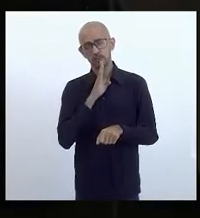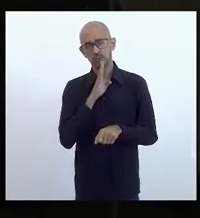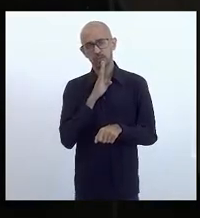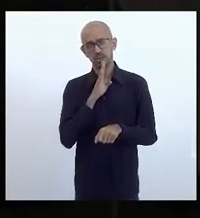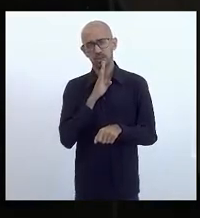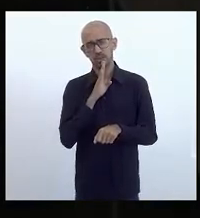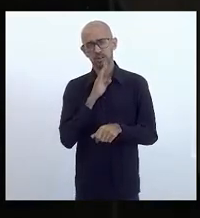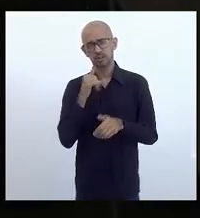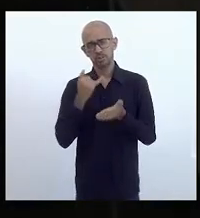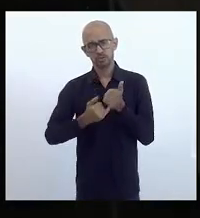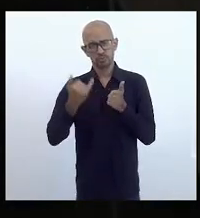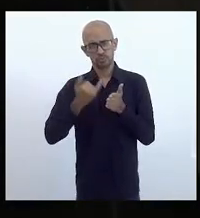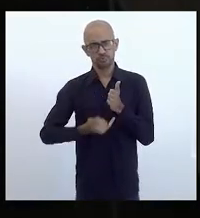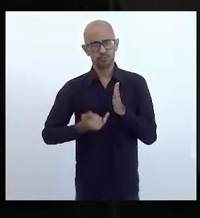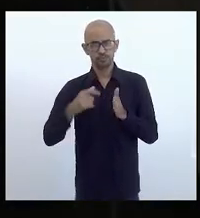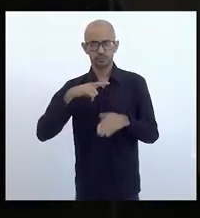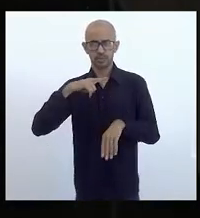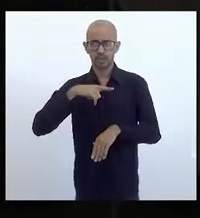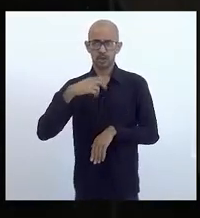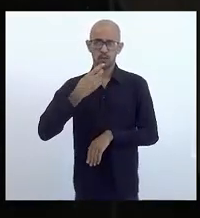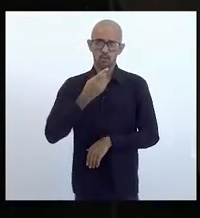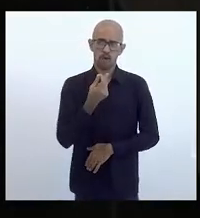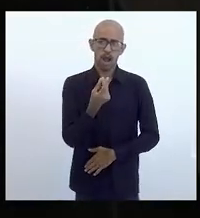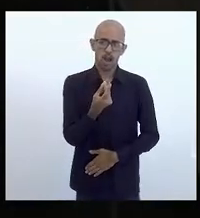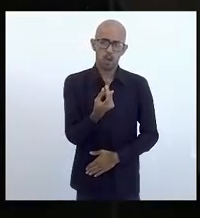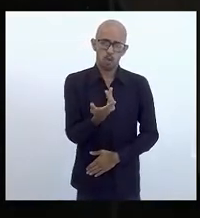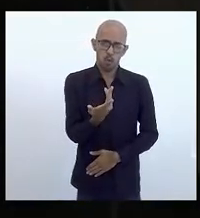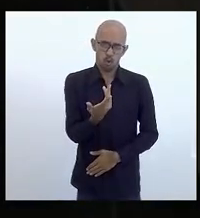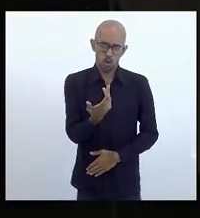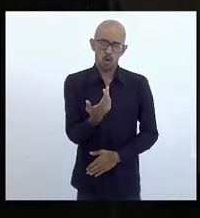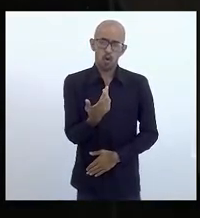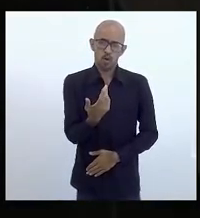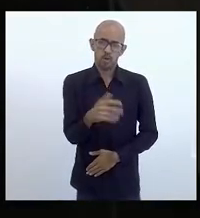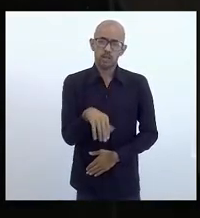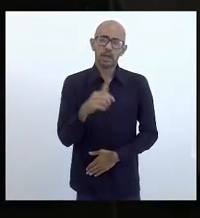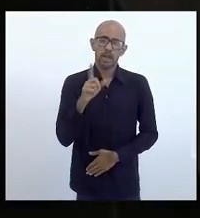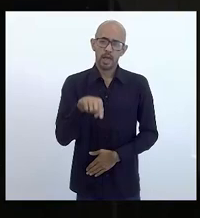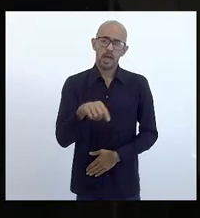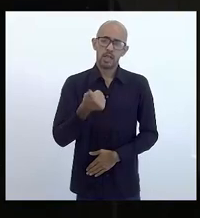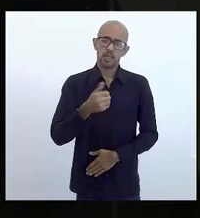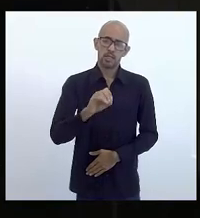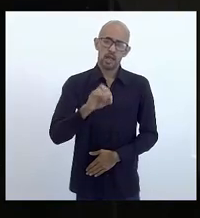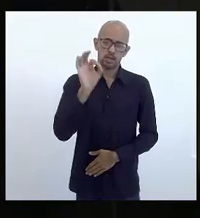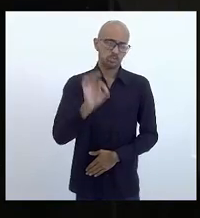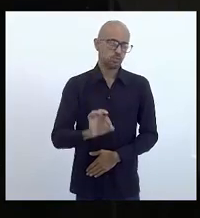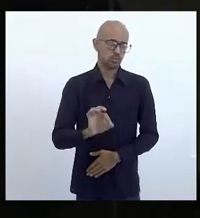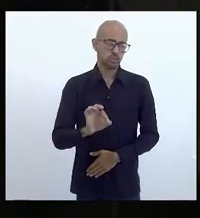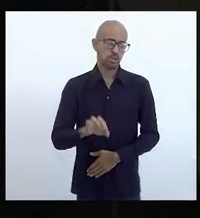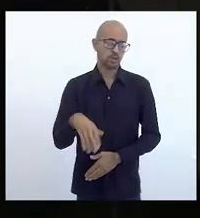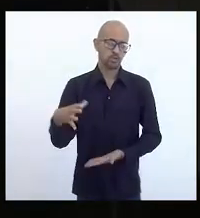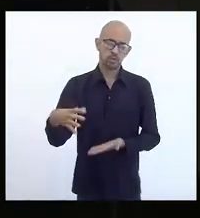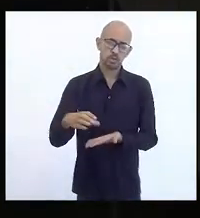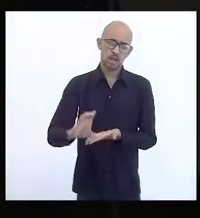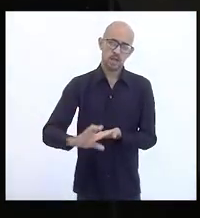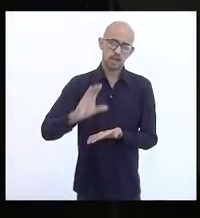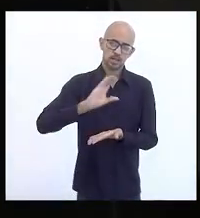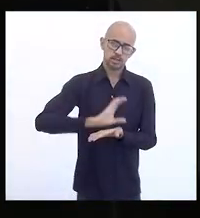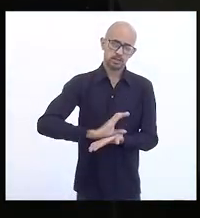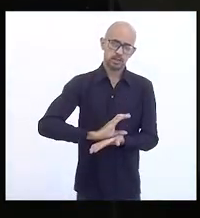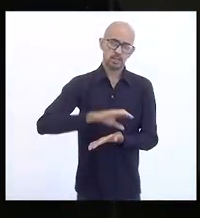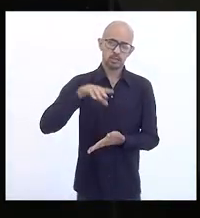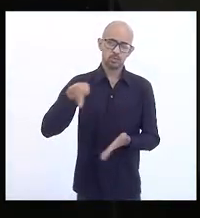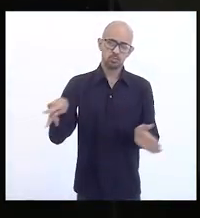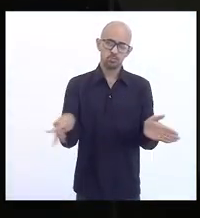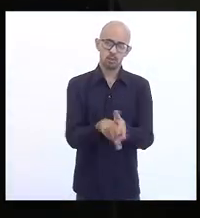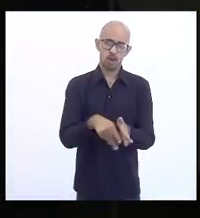valor de grande monta, 10%, 10% da receita estimada do Estado, é muito importante